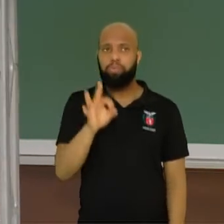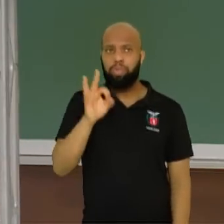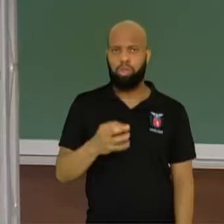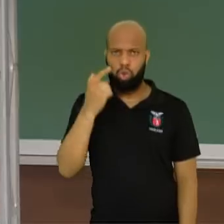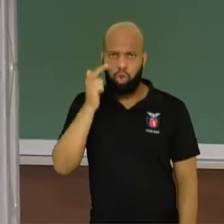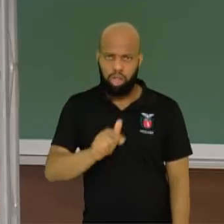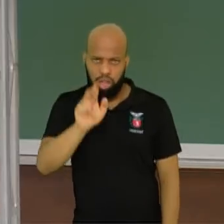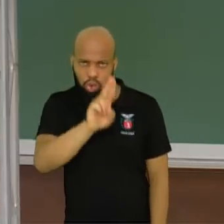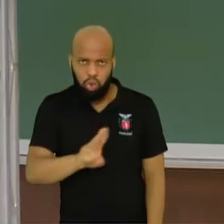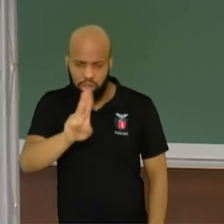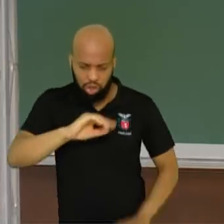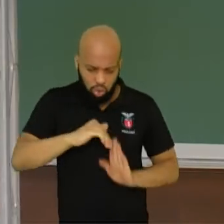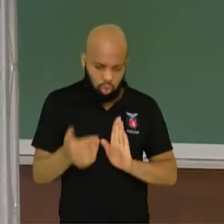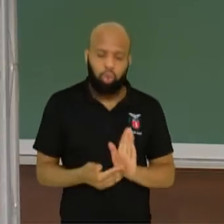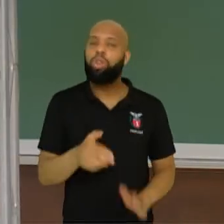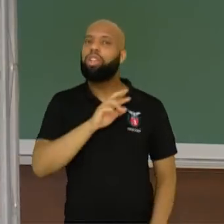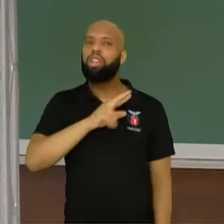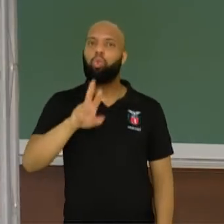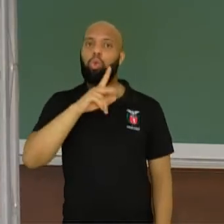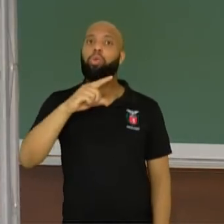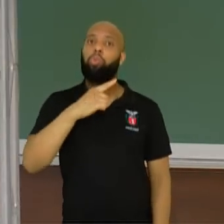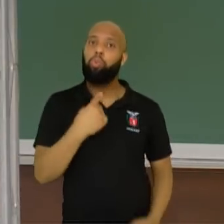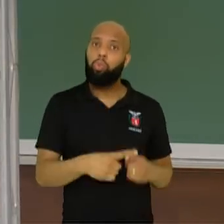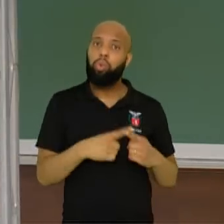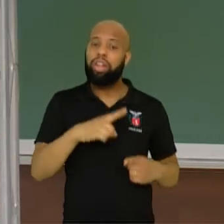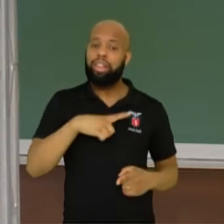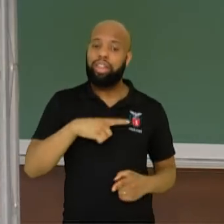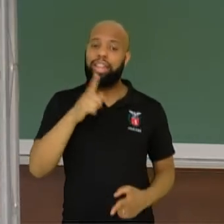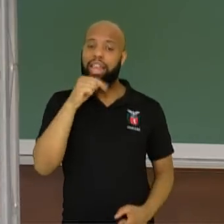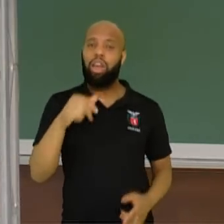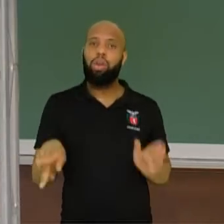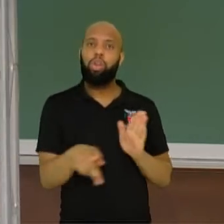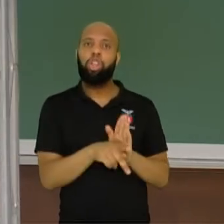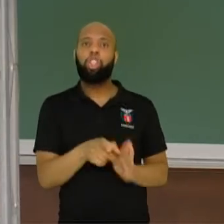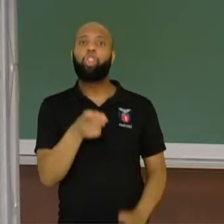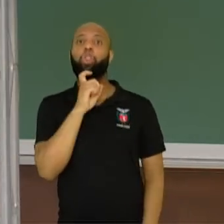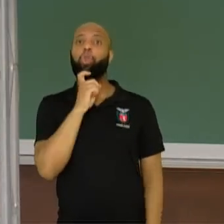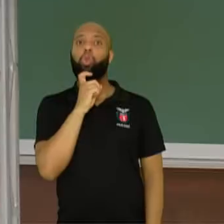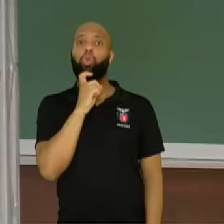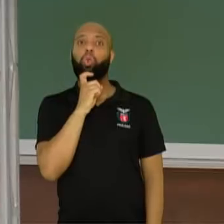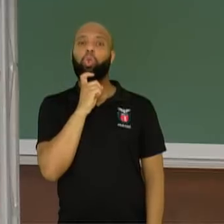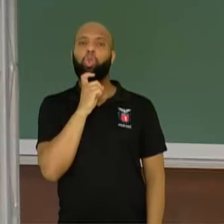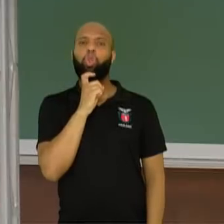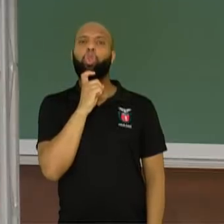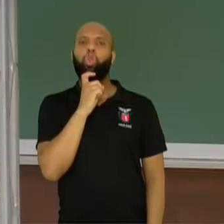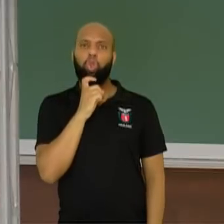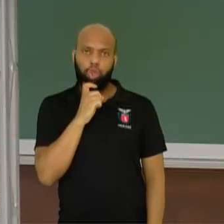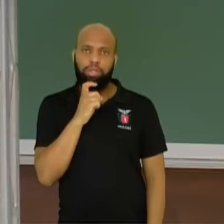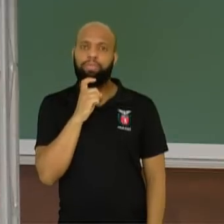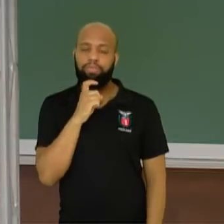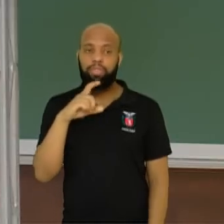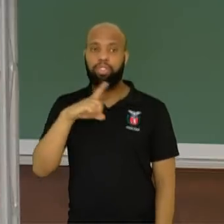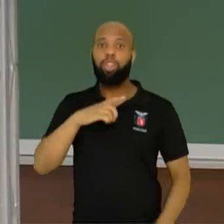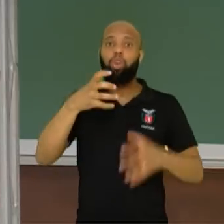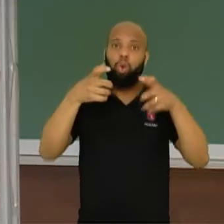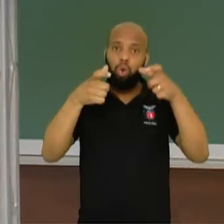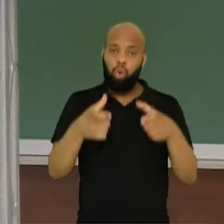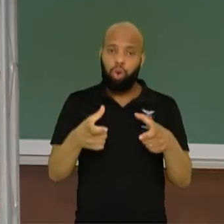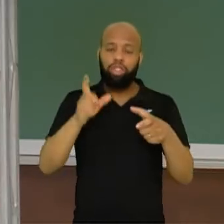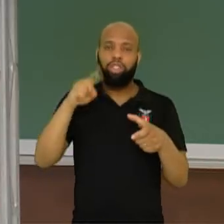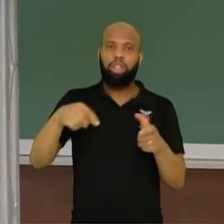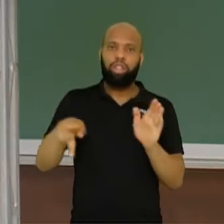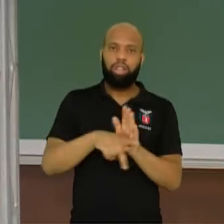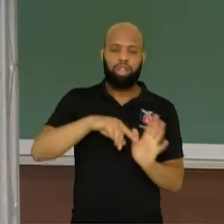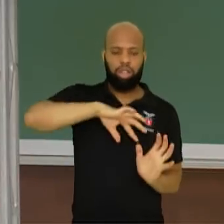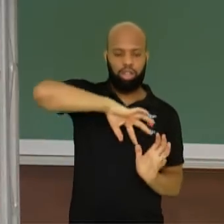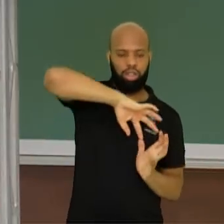nossa higienização, escovar os dentes, usar para a nossa alimentação, preparar os alimentos, irrigar as plantas na agricultura,